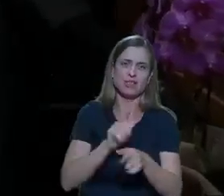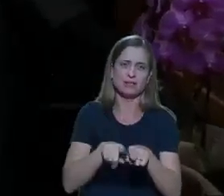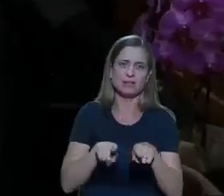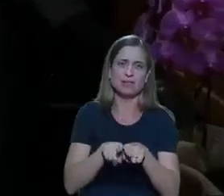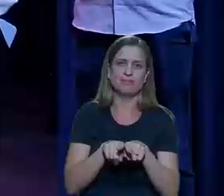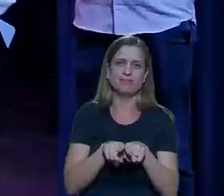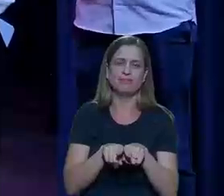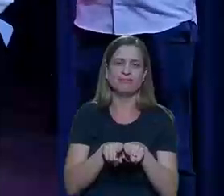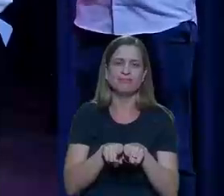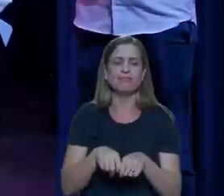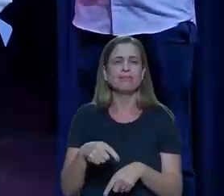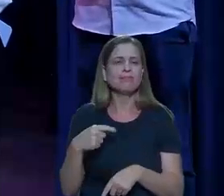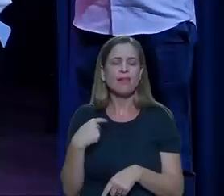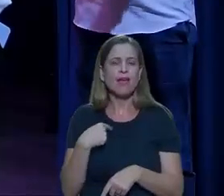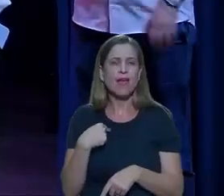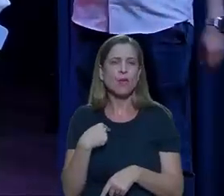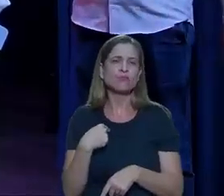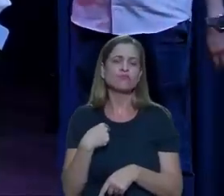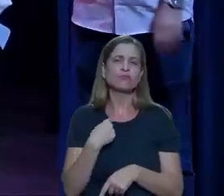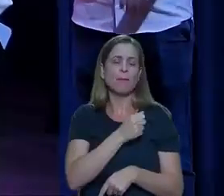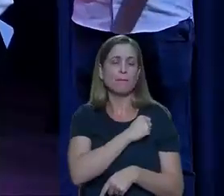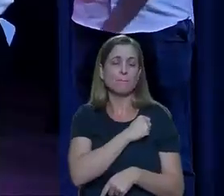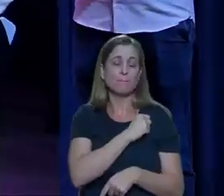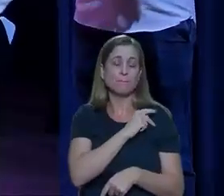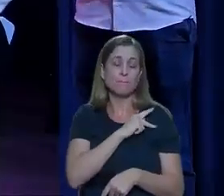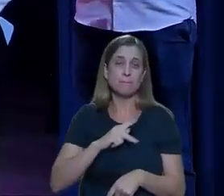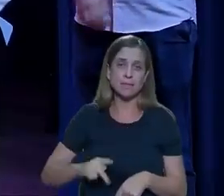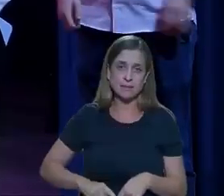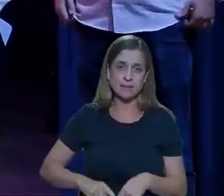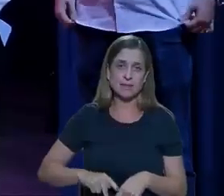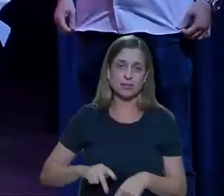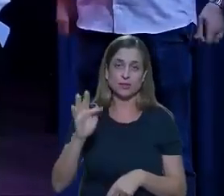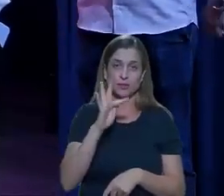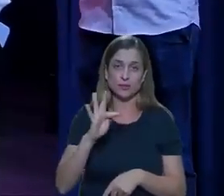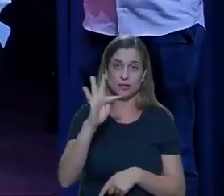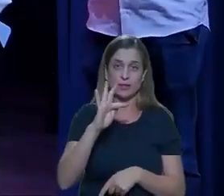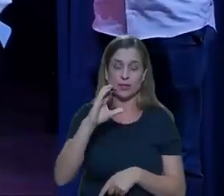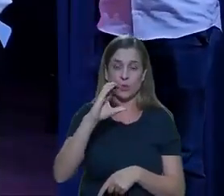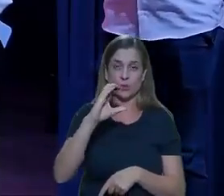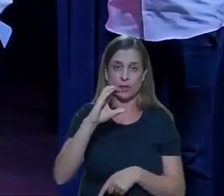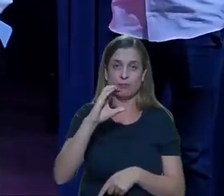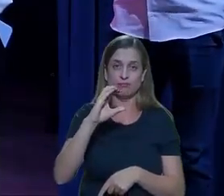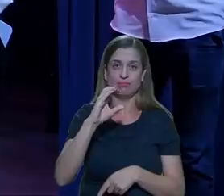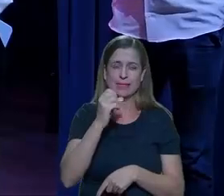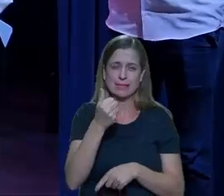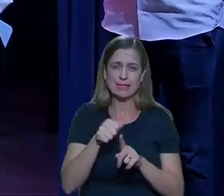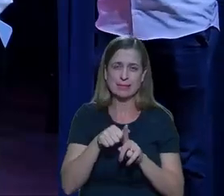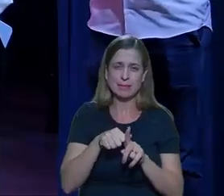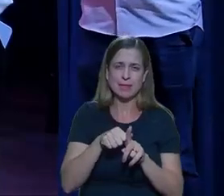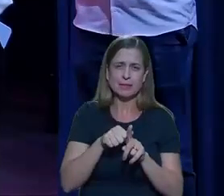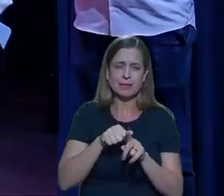Eu, como presidente da Fundação Cultural, há 6 meses, eu estou vendo grandes